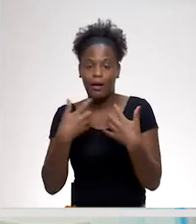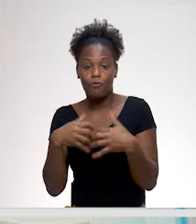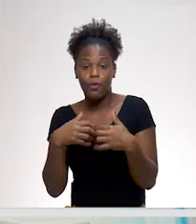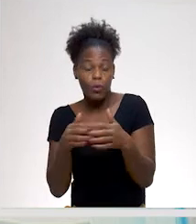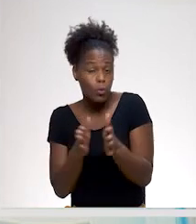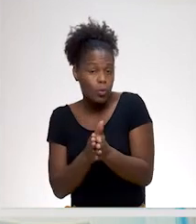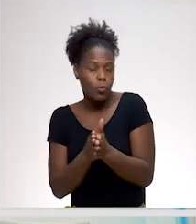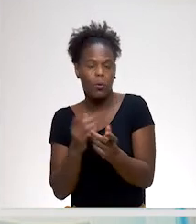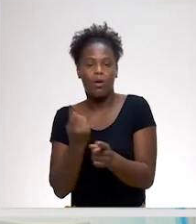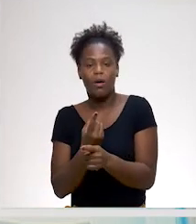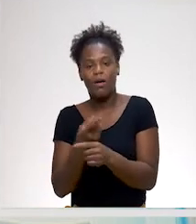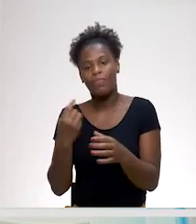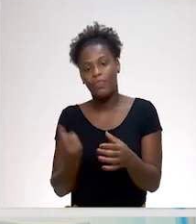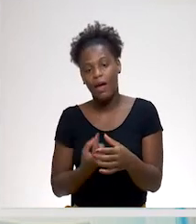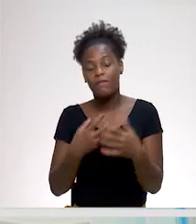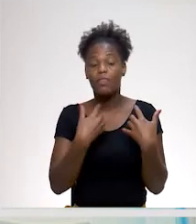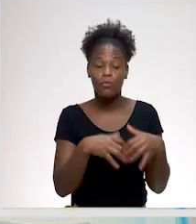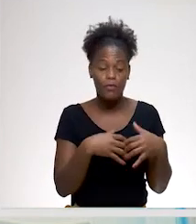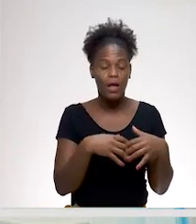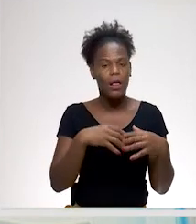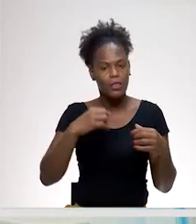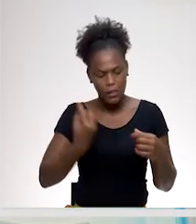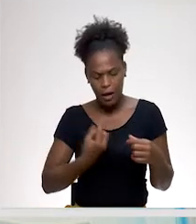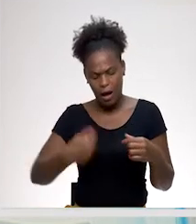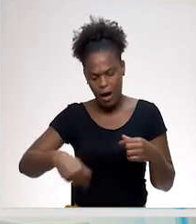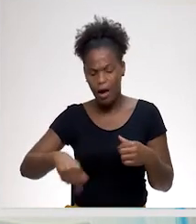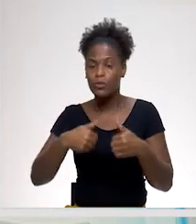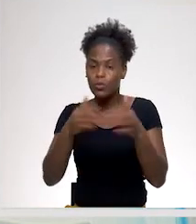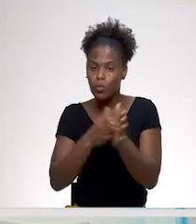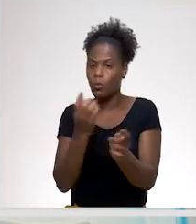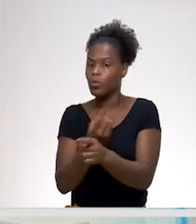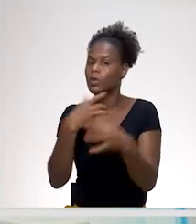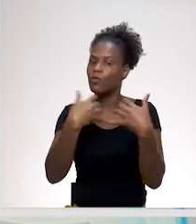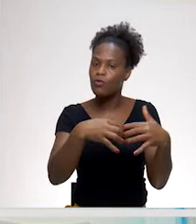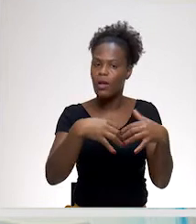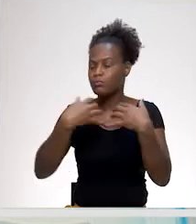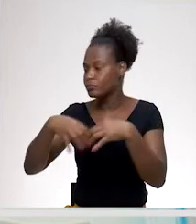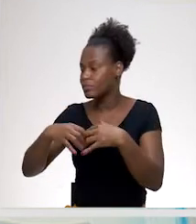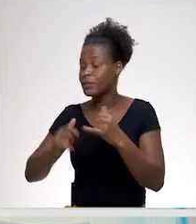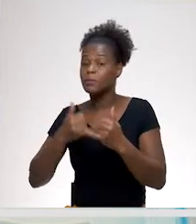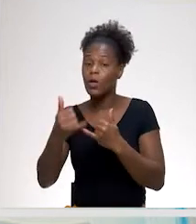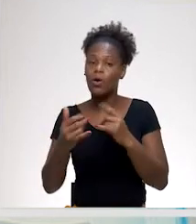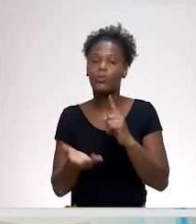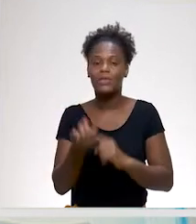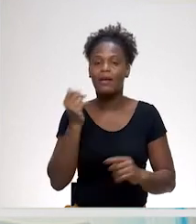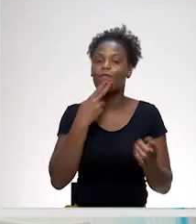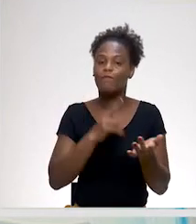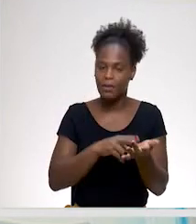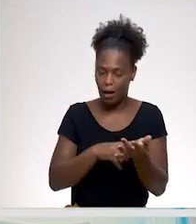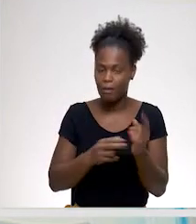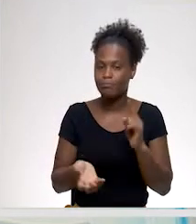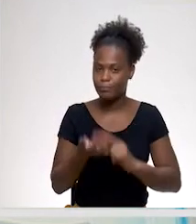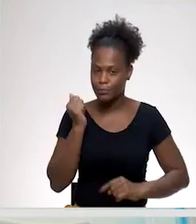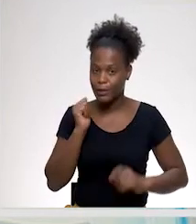ser posto em dúvida. Nós temos que duvidar de tudo para que nós possamos chegar a